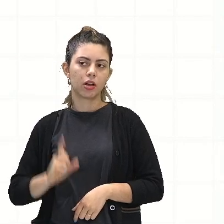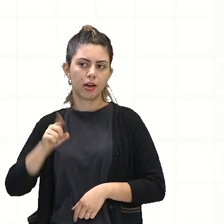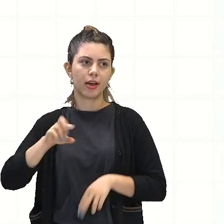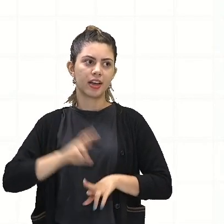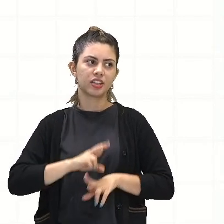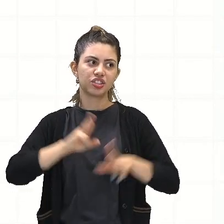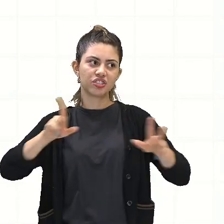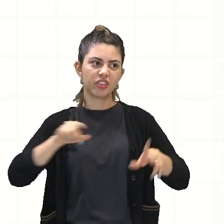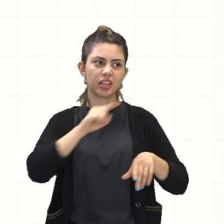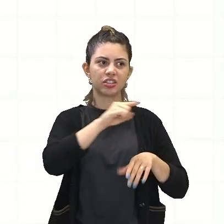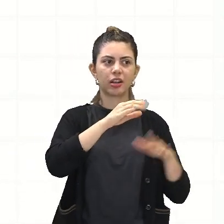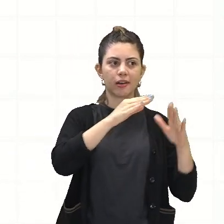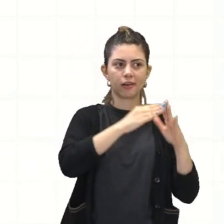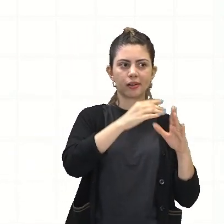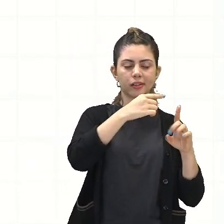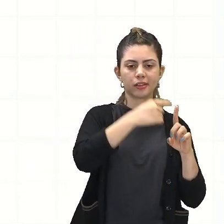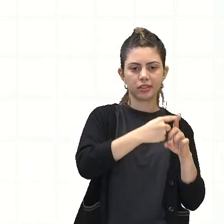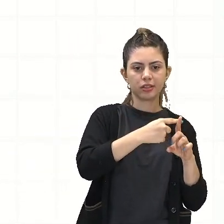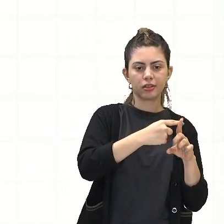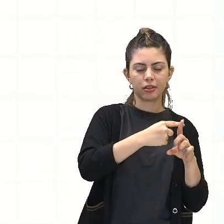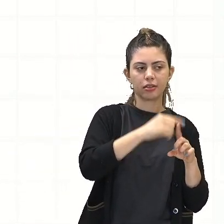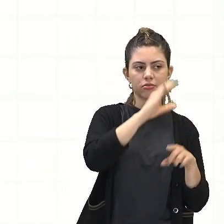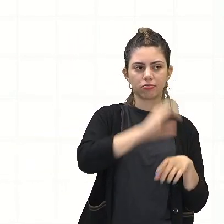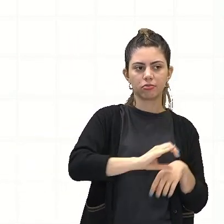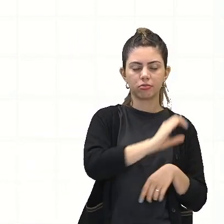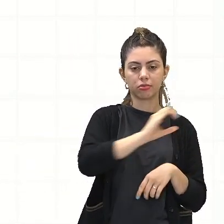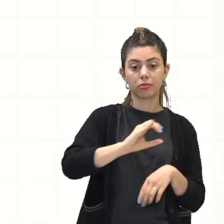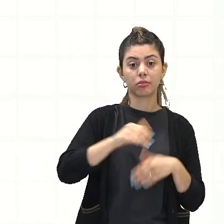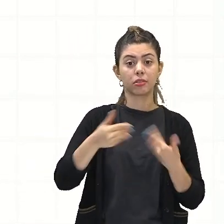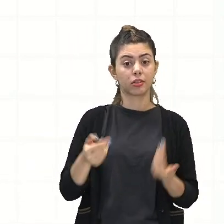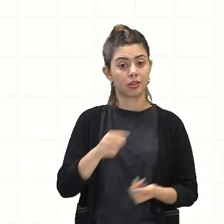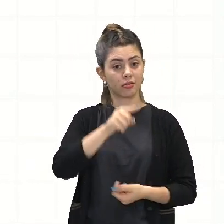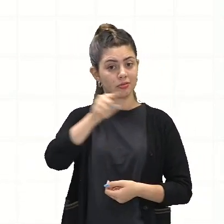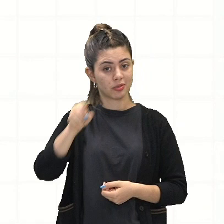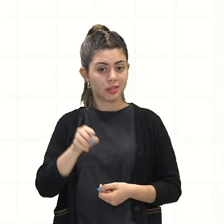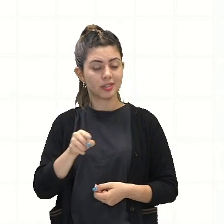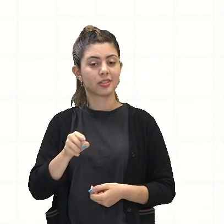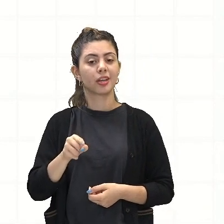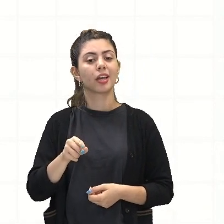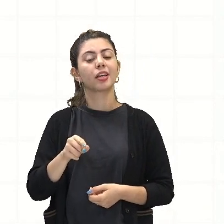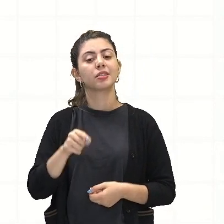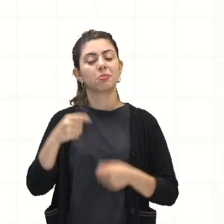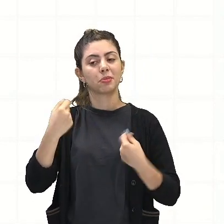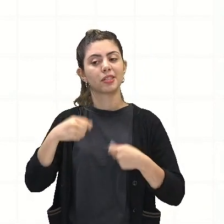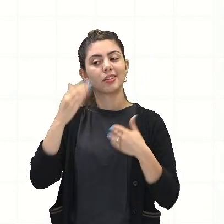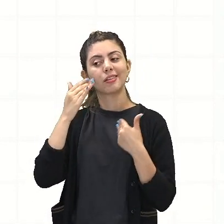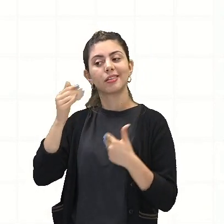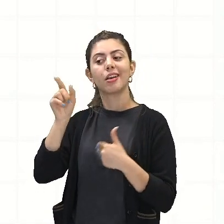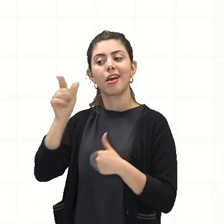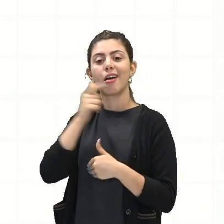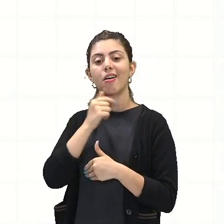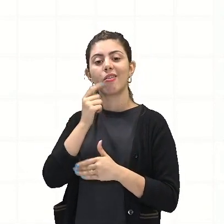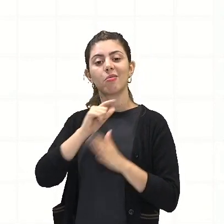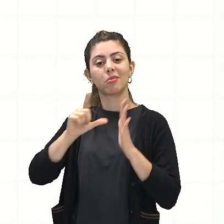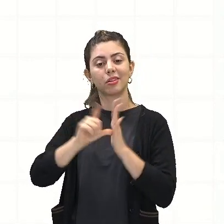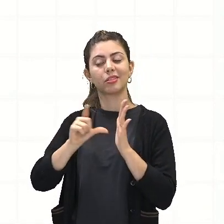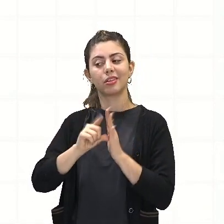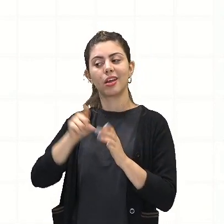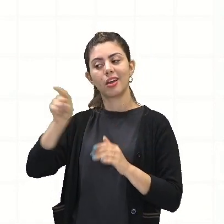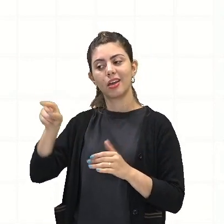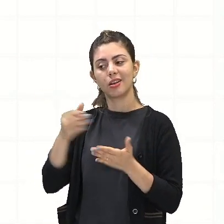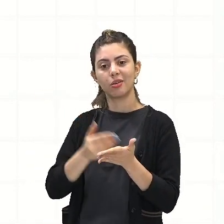em Wycliffe, a gente vai ter vários movimentos que vão dar origem a várias